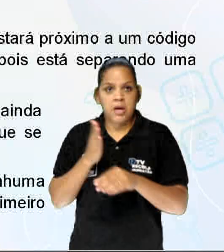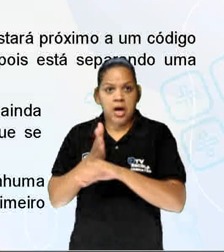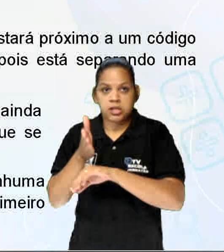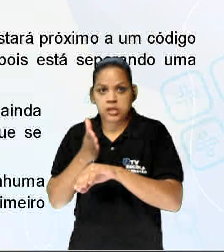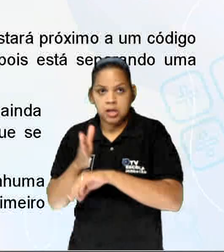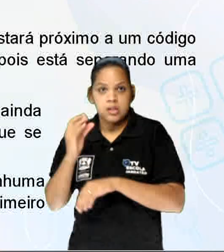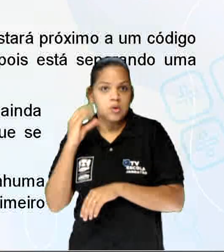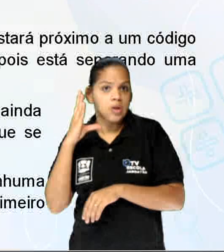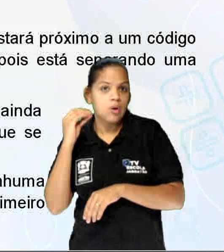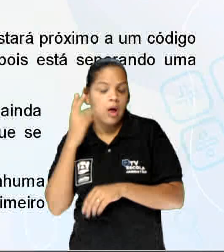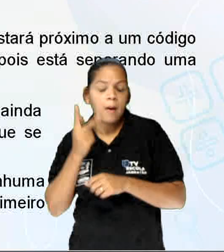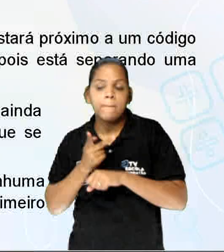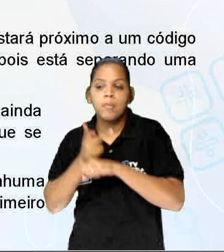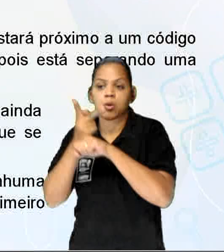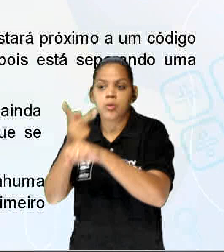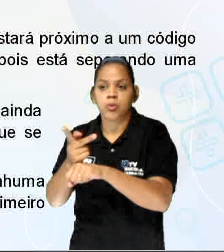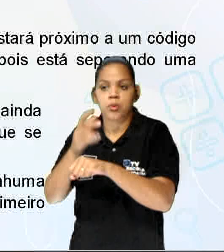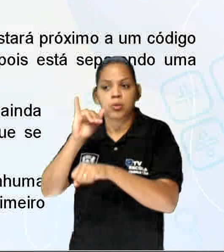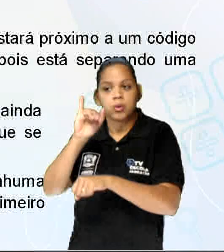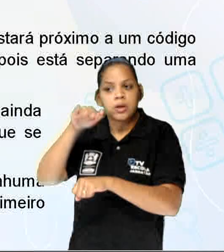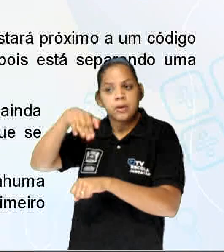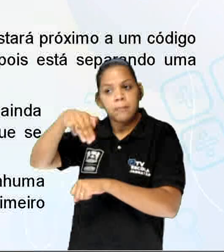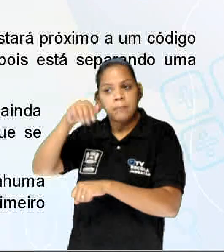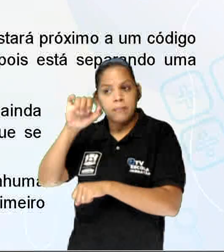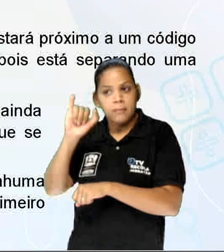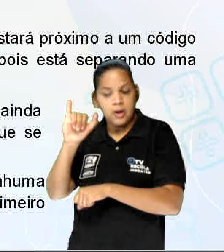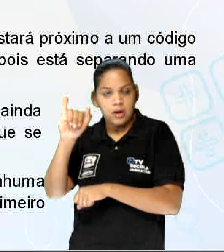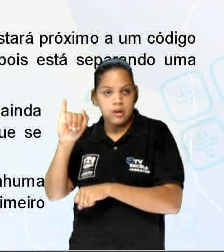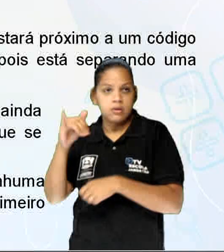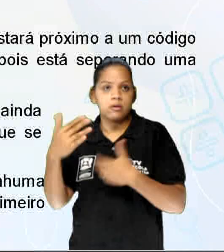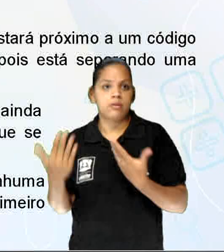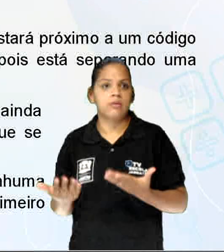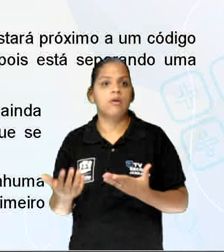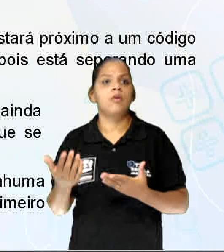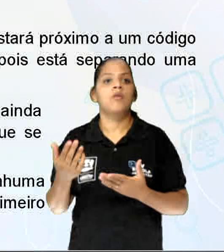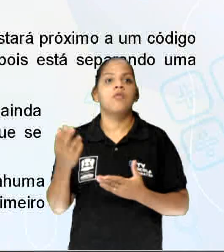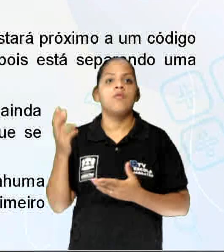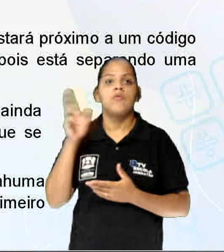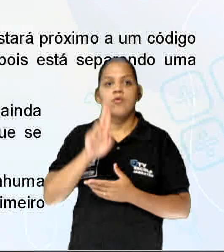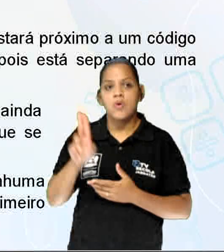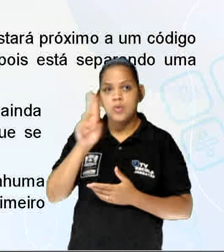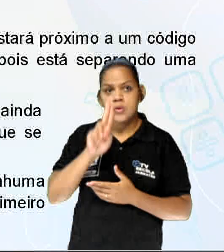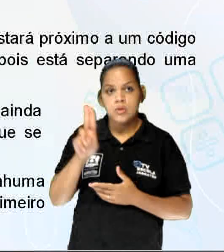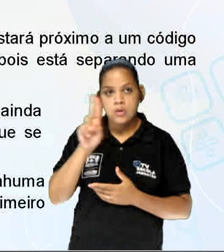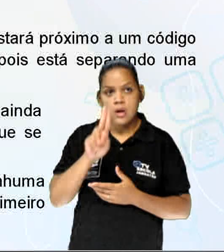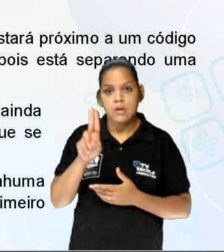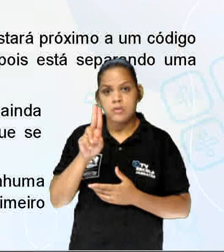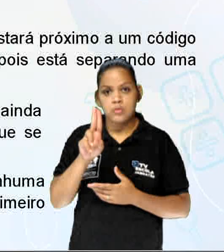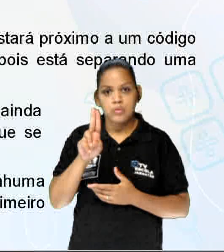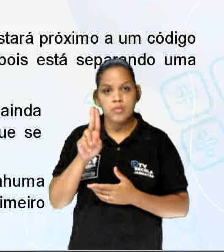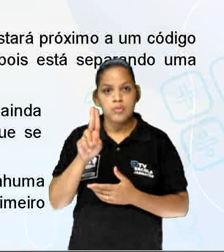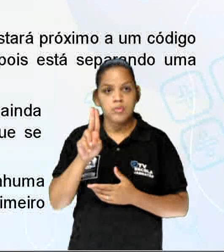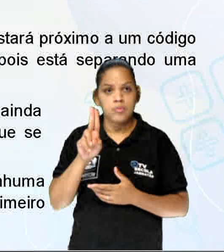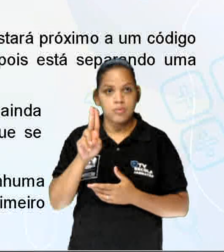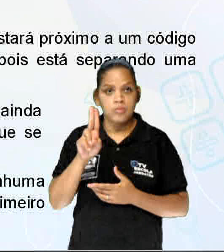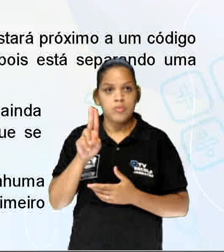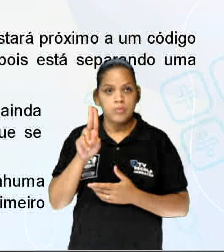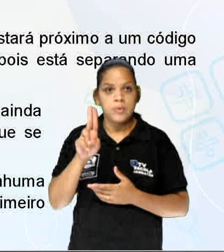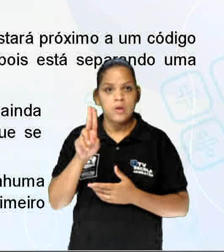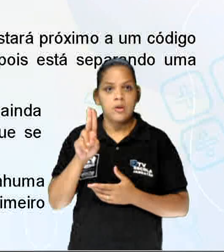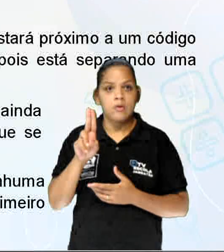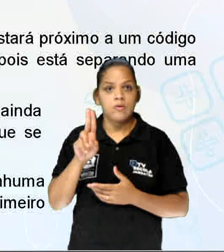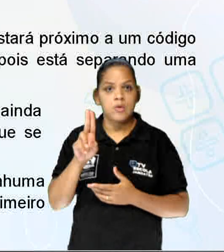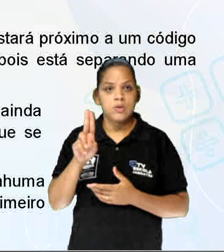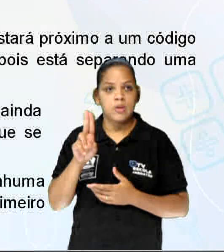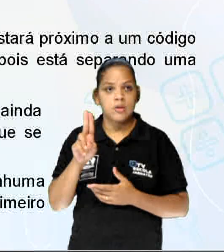e-mail. No segundo parágrafo, foi utilizado de maneira equivocada, uma vez que está separando o